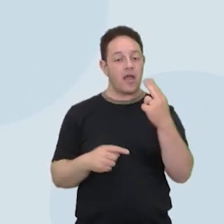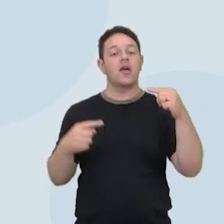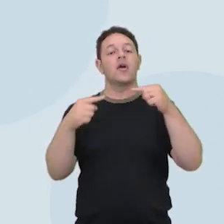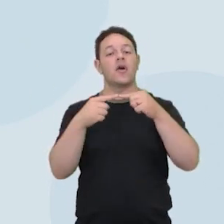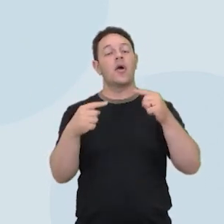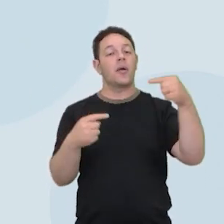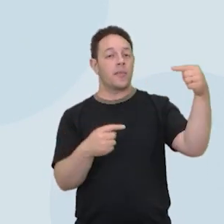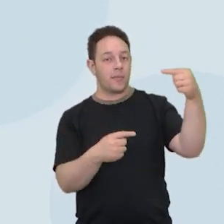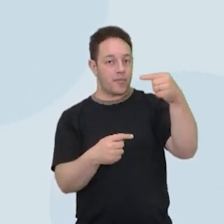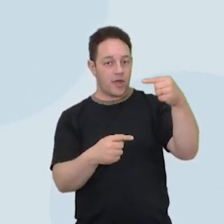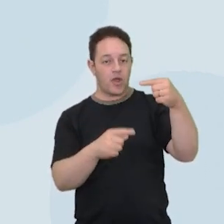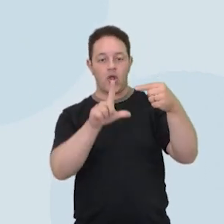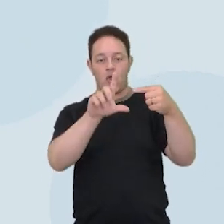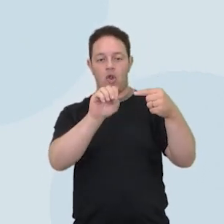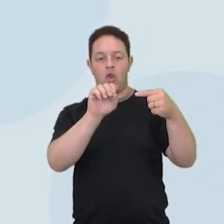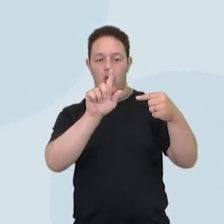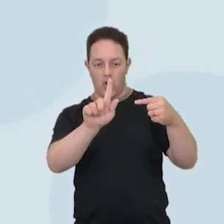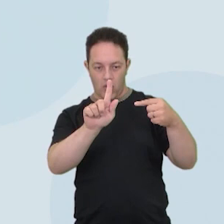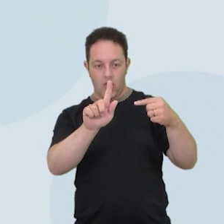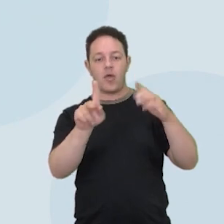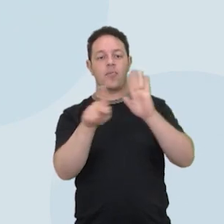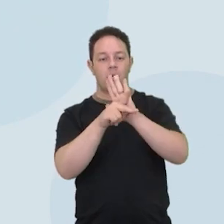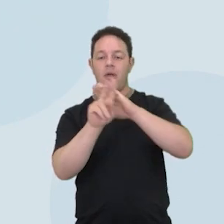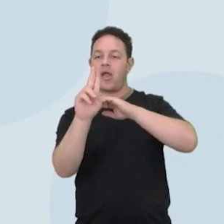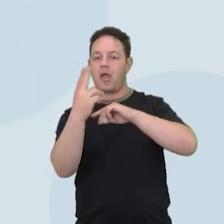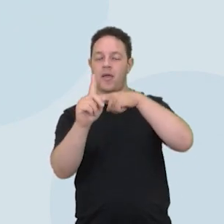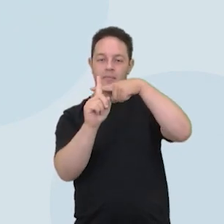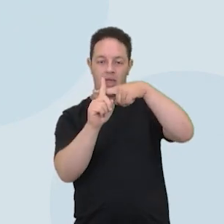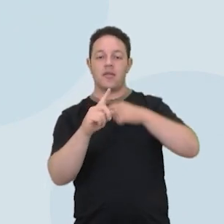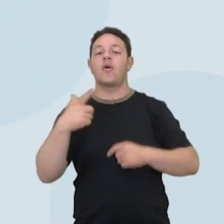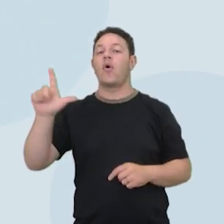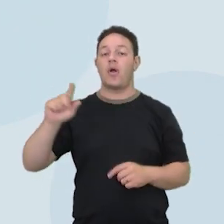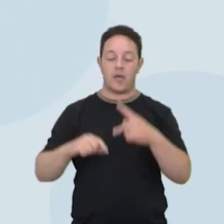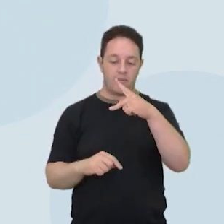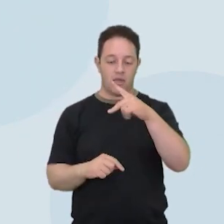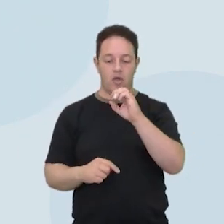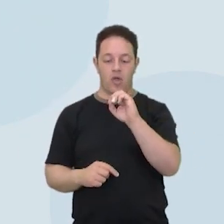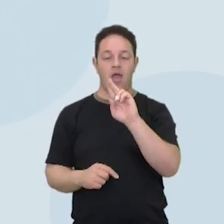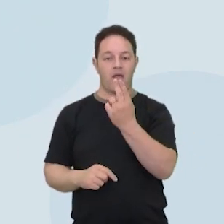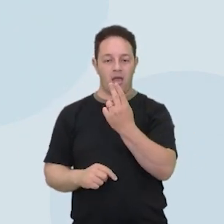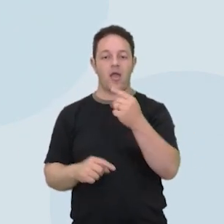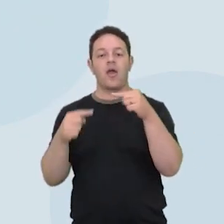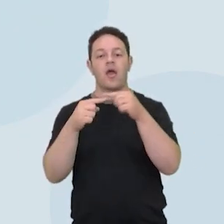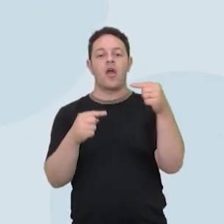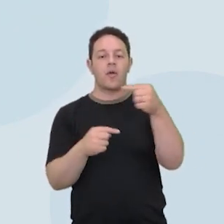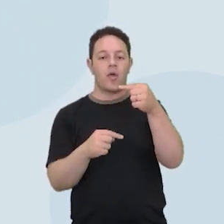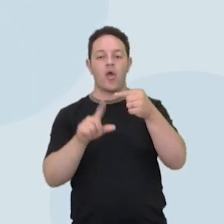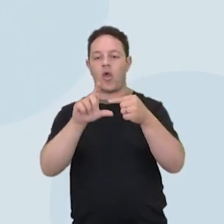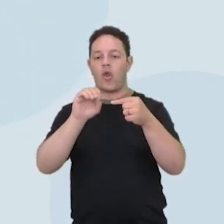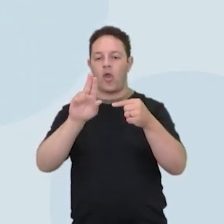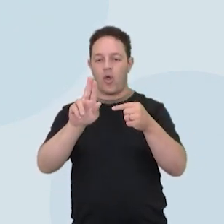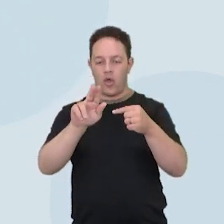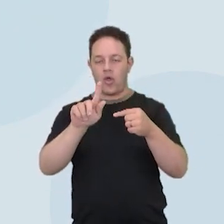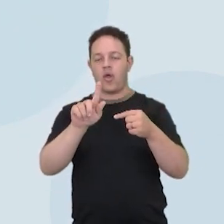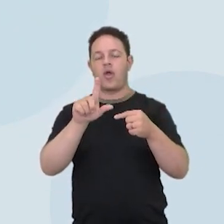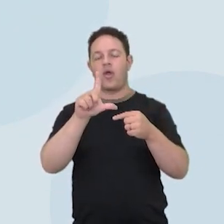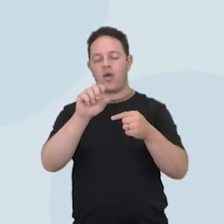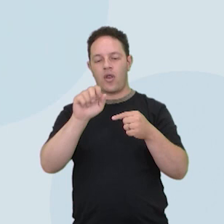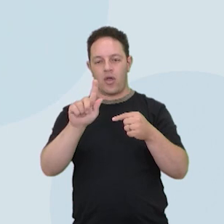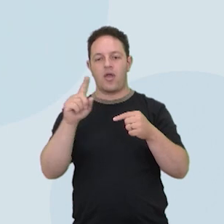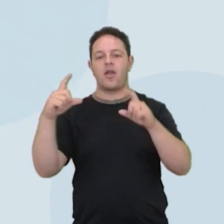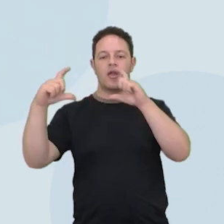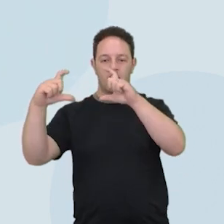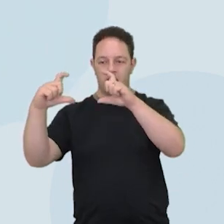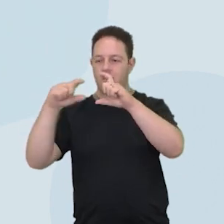de menos log da concentração de H+, e o pOH é menos log da concentração de OH-. E aí,